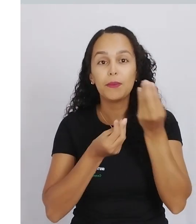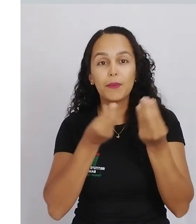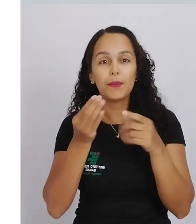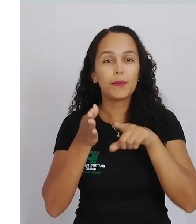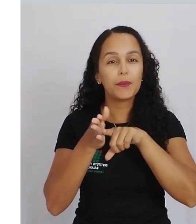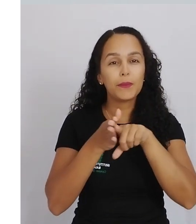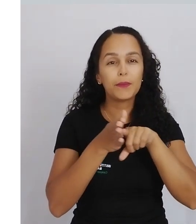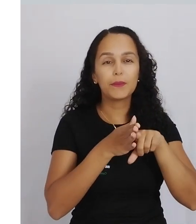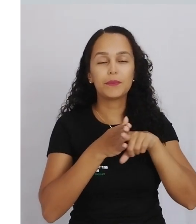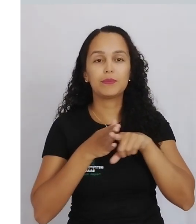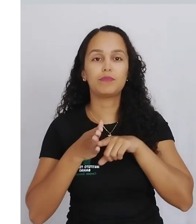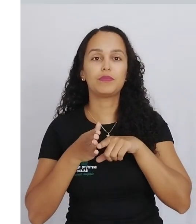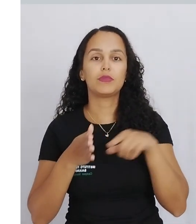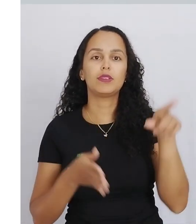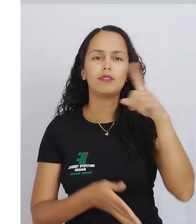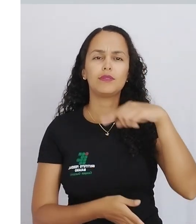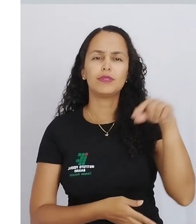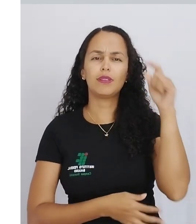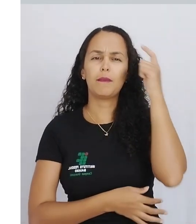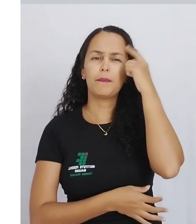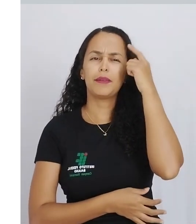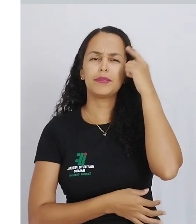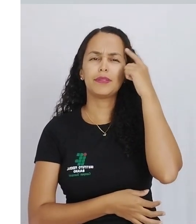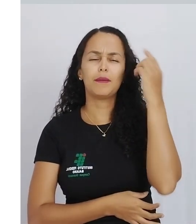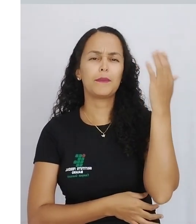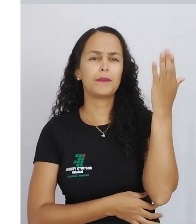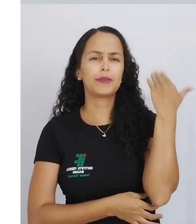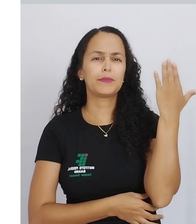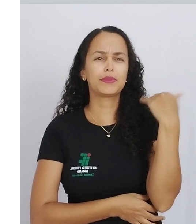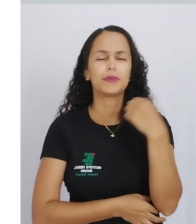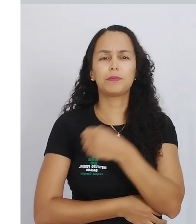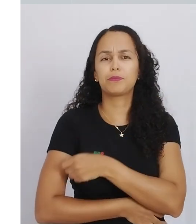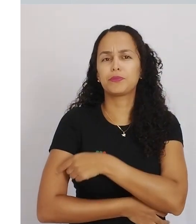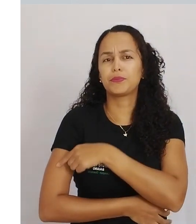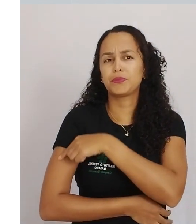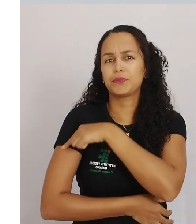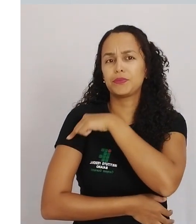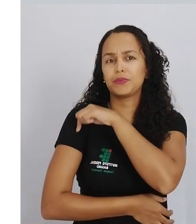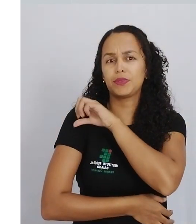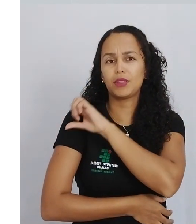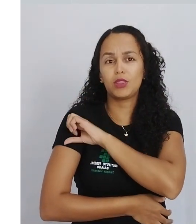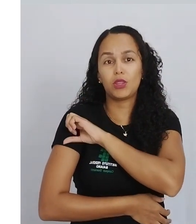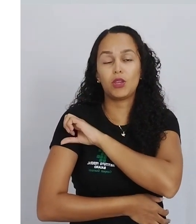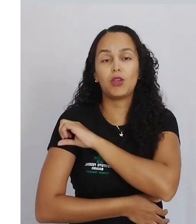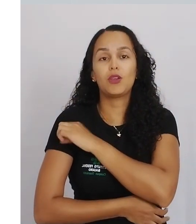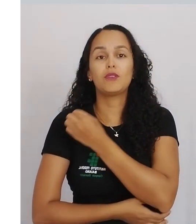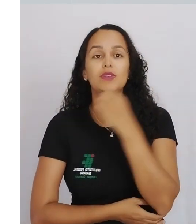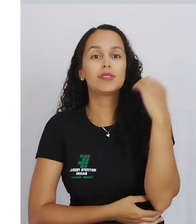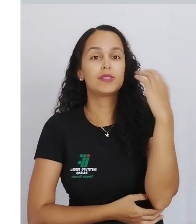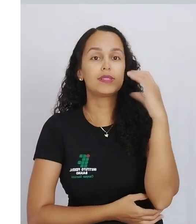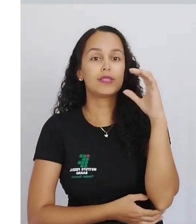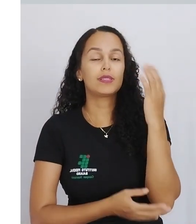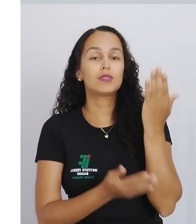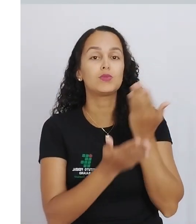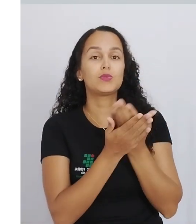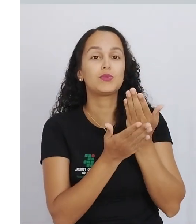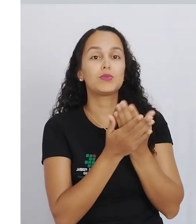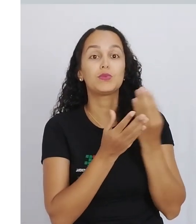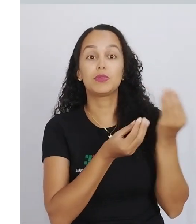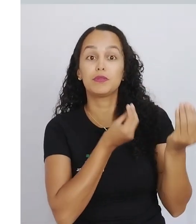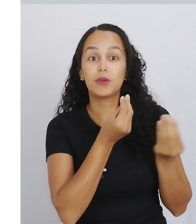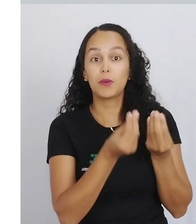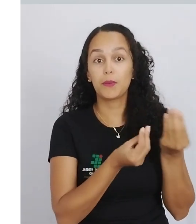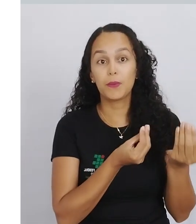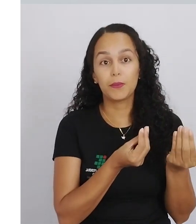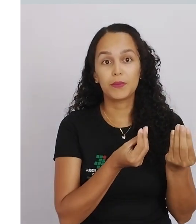é só a gente pensar um pouquinho, né, do que é que vocês viam na disciplina de ciências no fundamental e o que é que vocês veem hoje quando